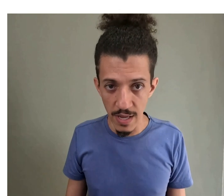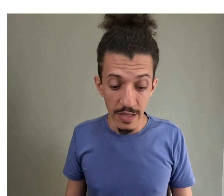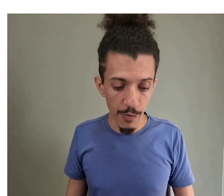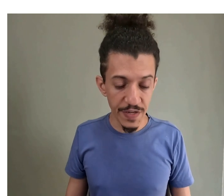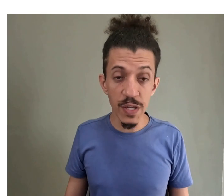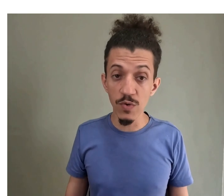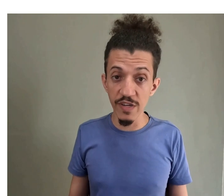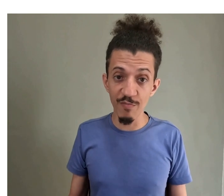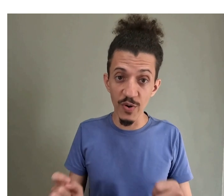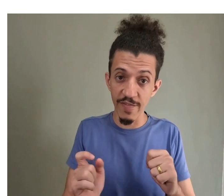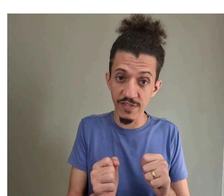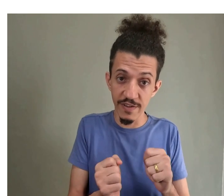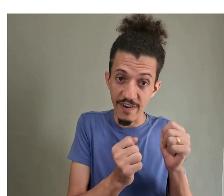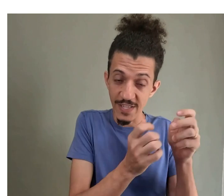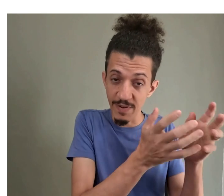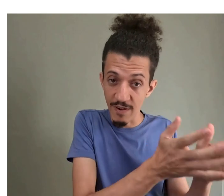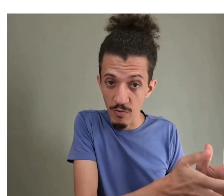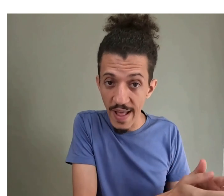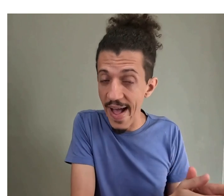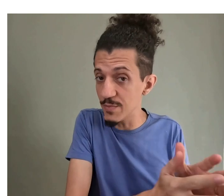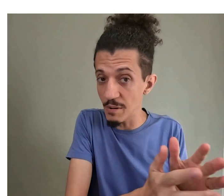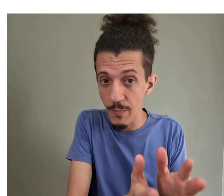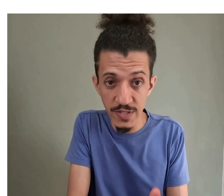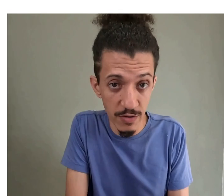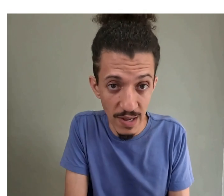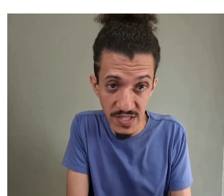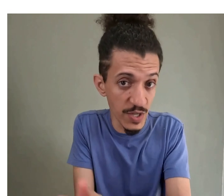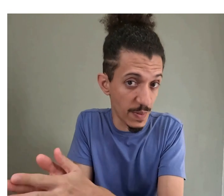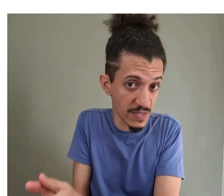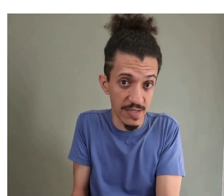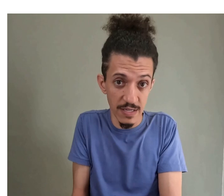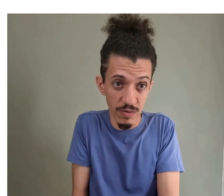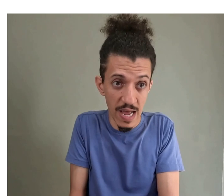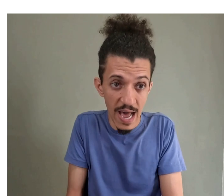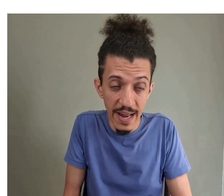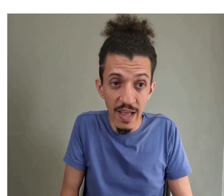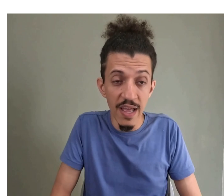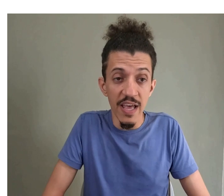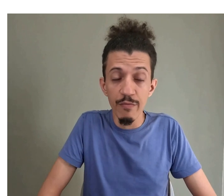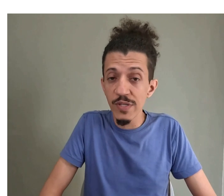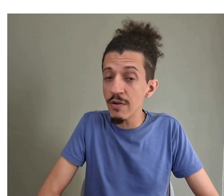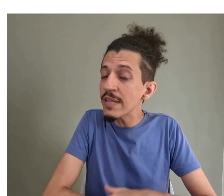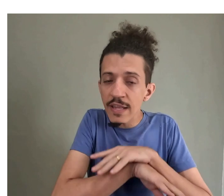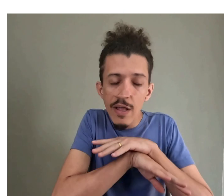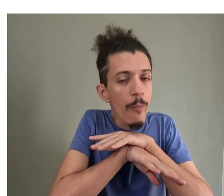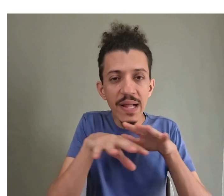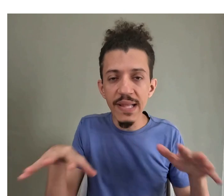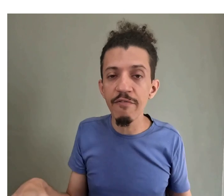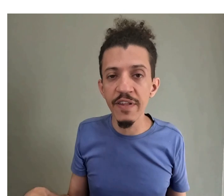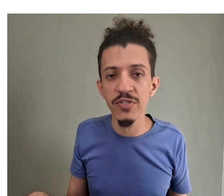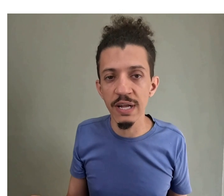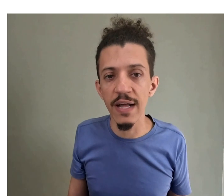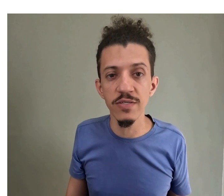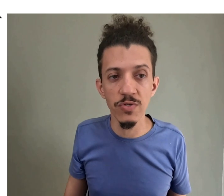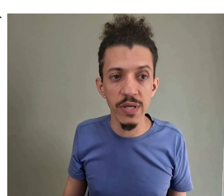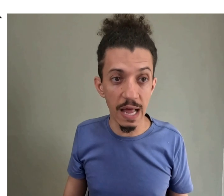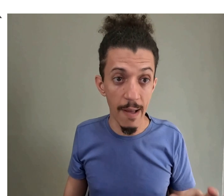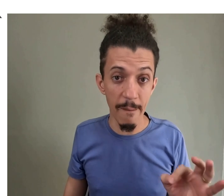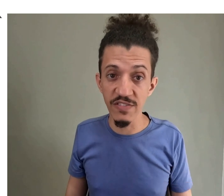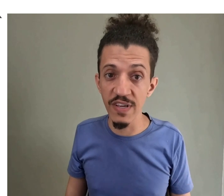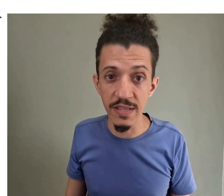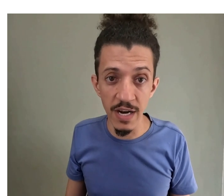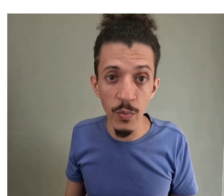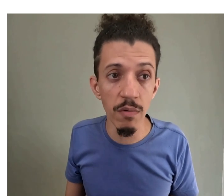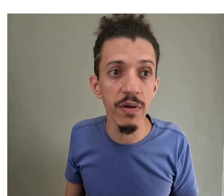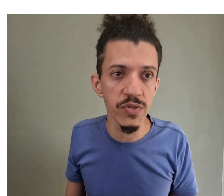cabeças. Talvez, inclusive, porque você faz uma faculdade, uma pós-graduação, especialização na área, e você não entendeu patavinas de nada disso aqui lá.